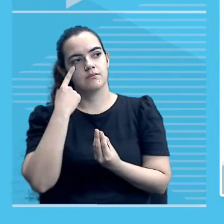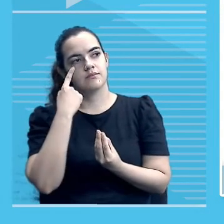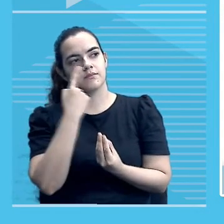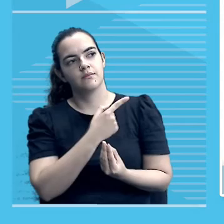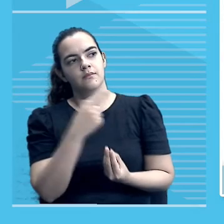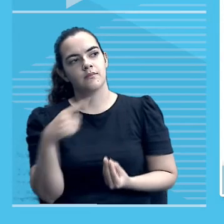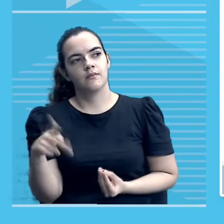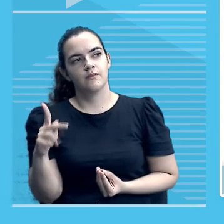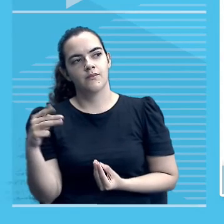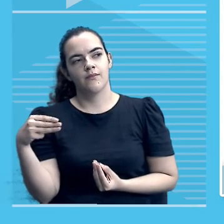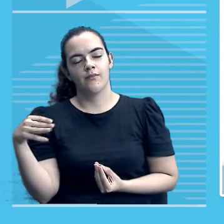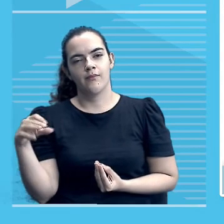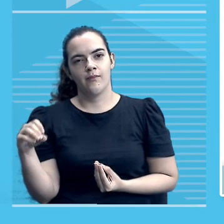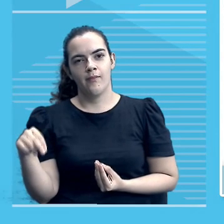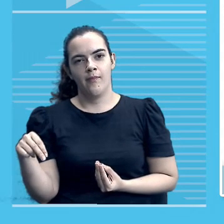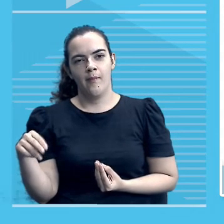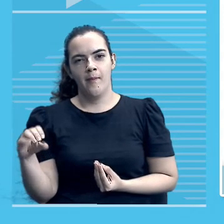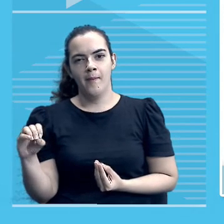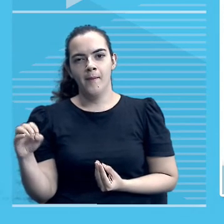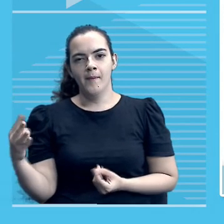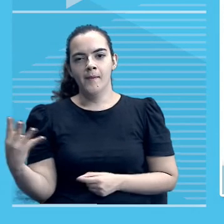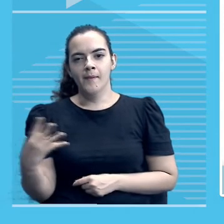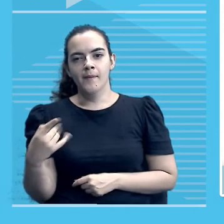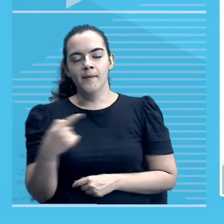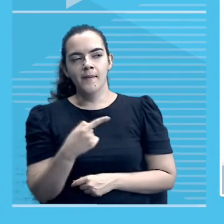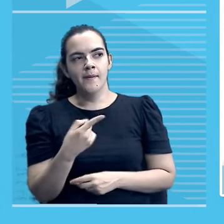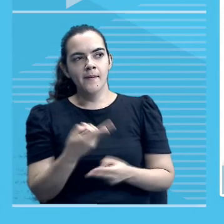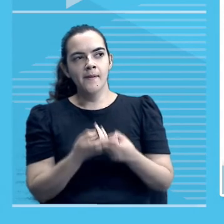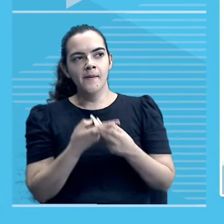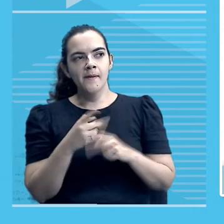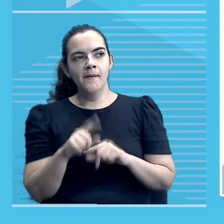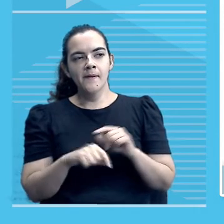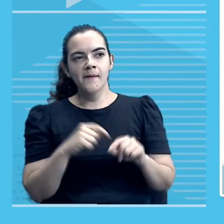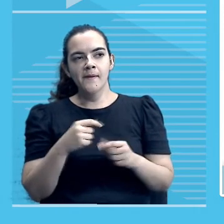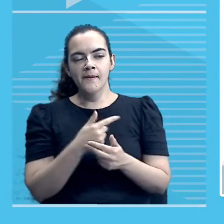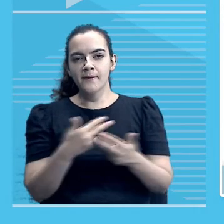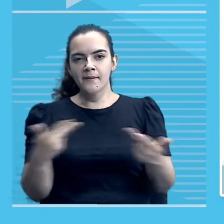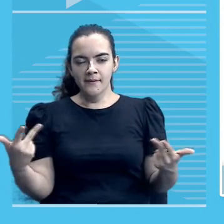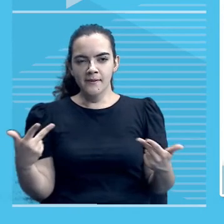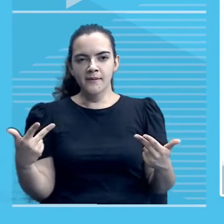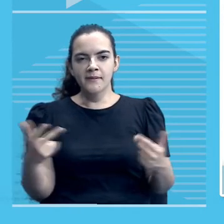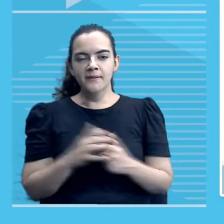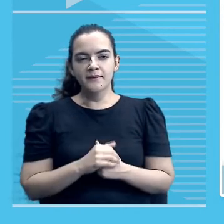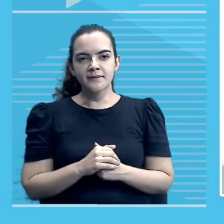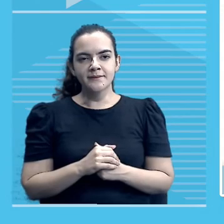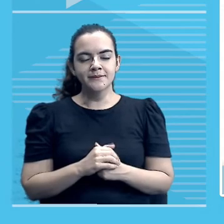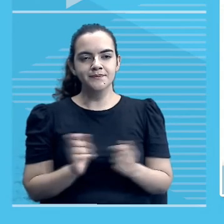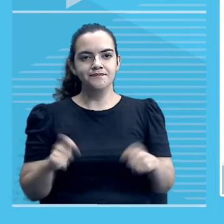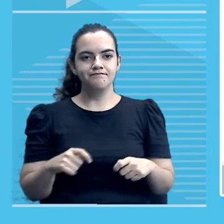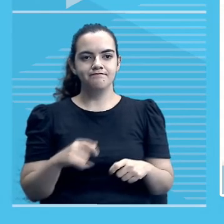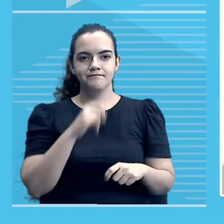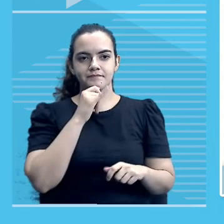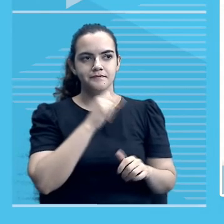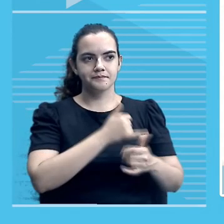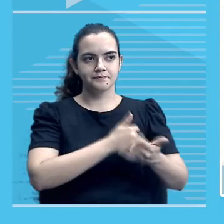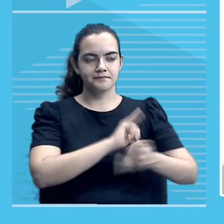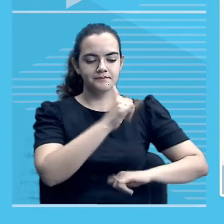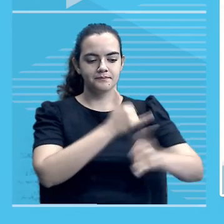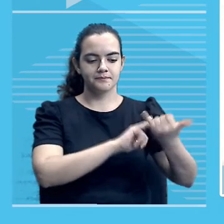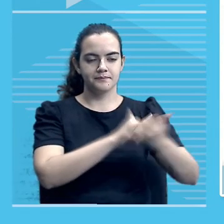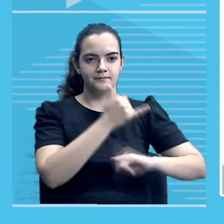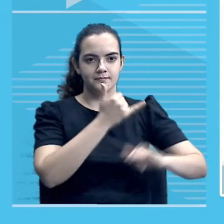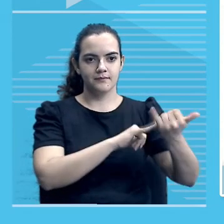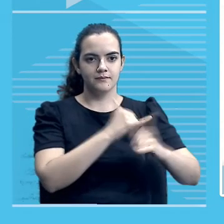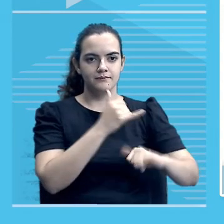na oxidação de compostos orgânicos e como oxidante leve. Nos laboratórios de química é empregado para oxidar